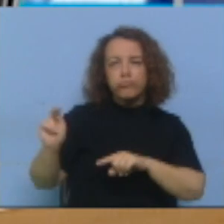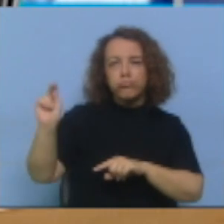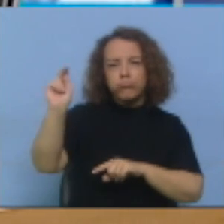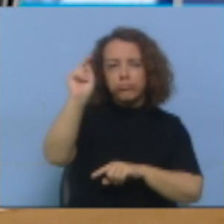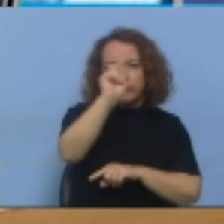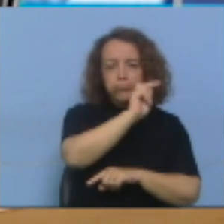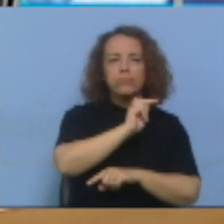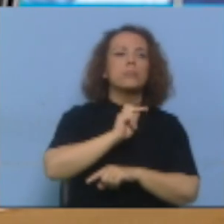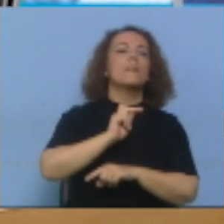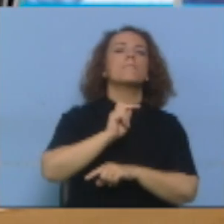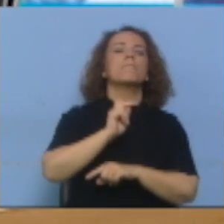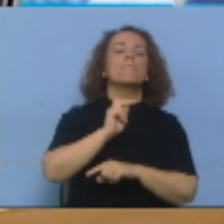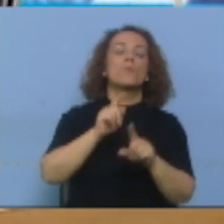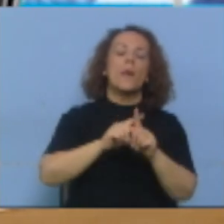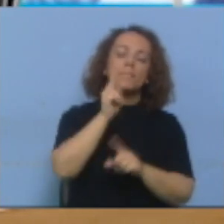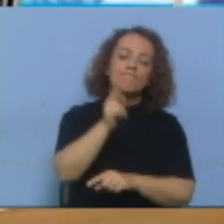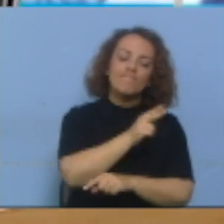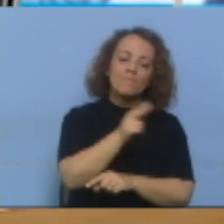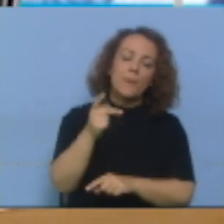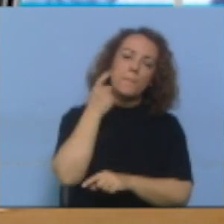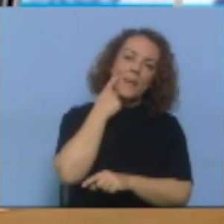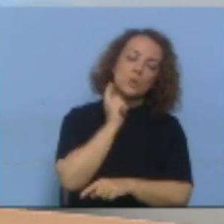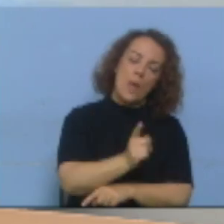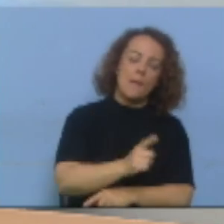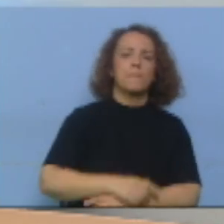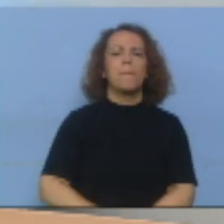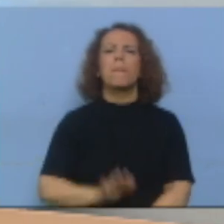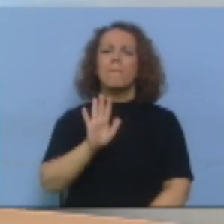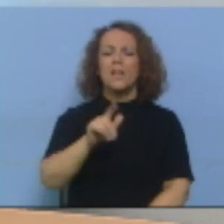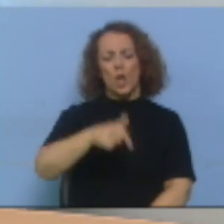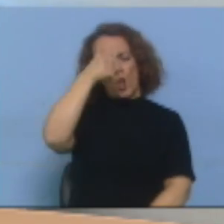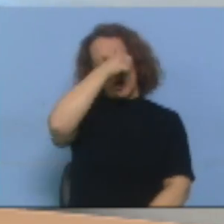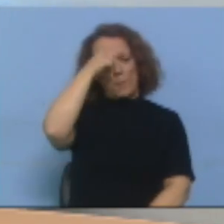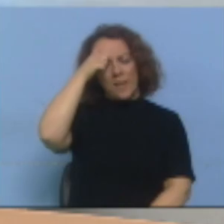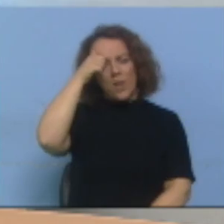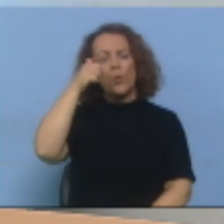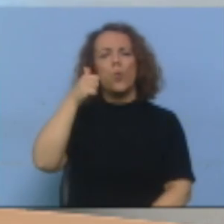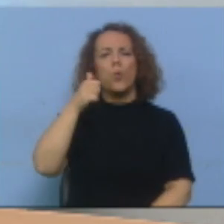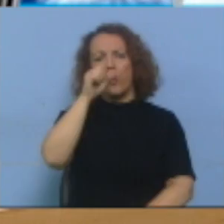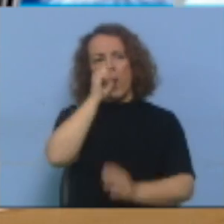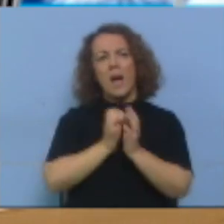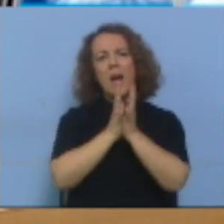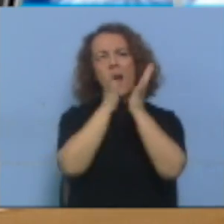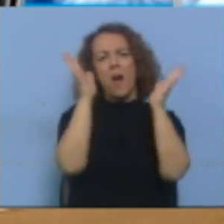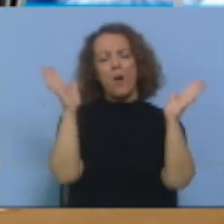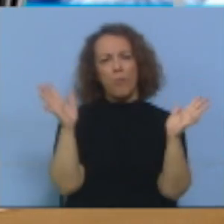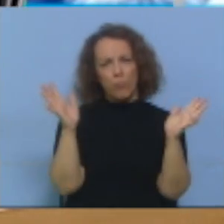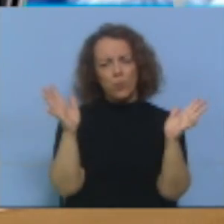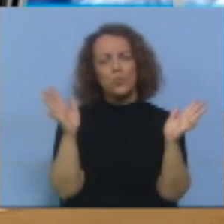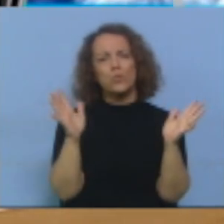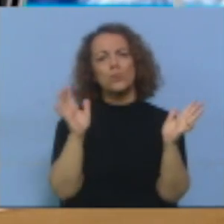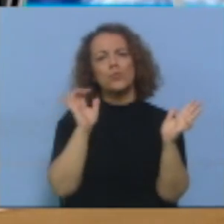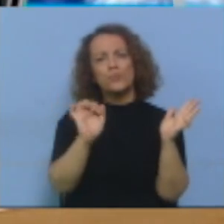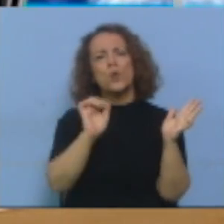todas as casas recebiam a bênção pascal. Que aclamação é esta que acontece no Domingo de Ramos, de Cristo Rei? É uma aclamação